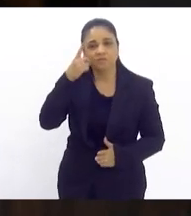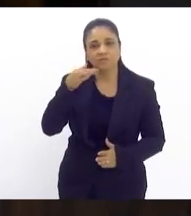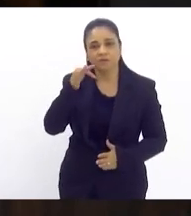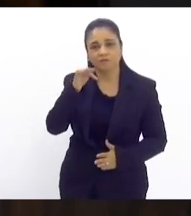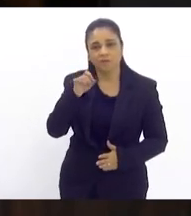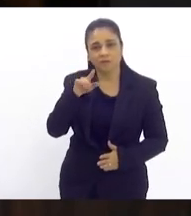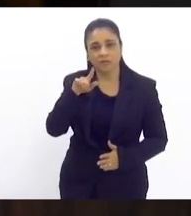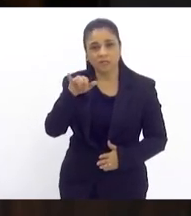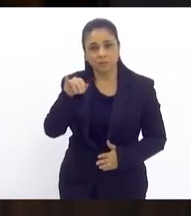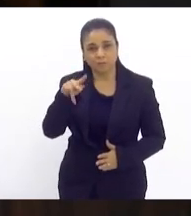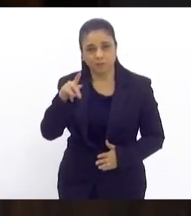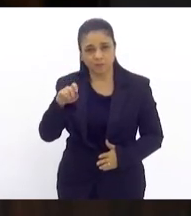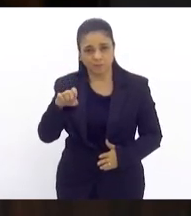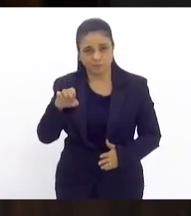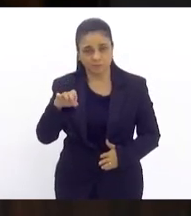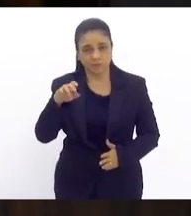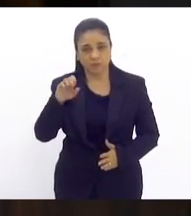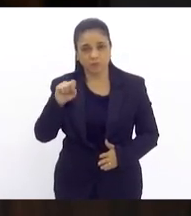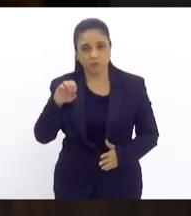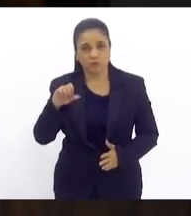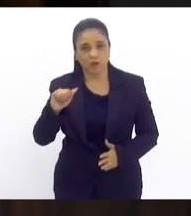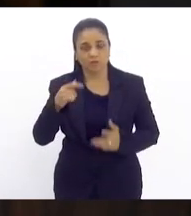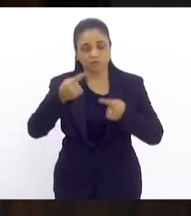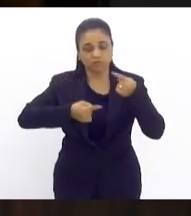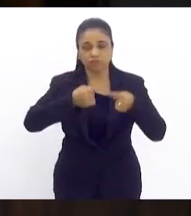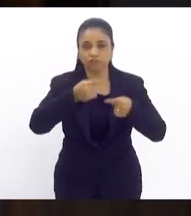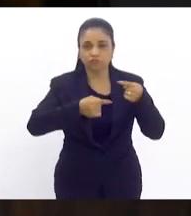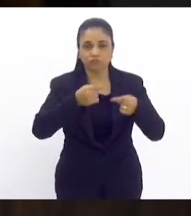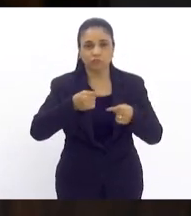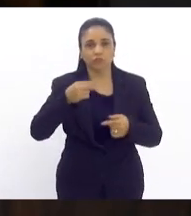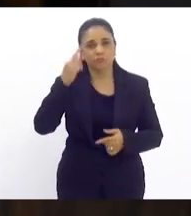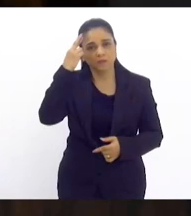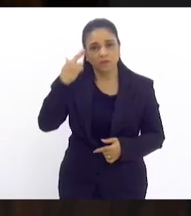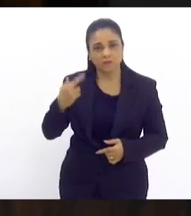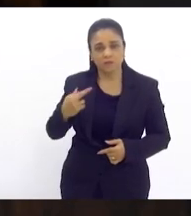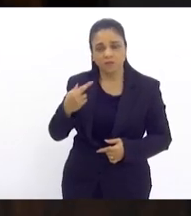em discussão para discutir presidente